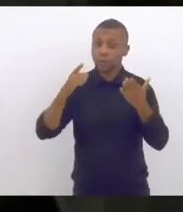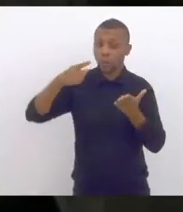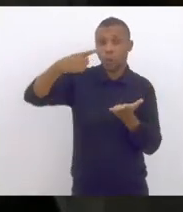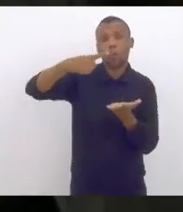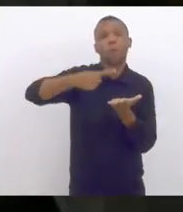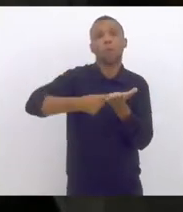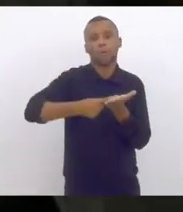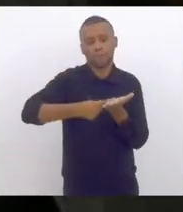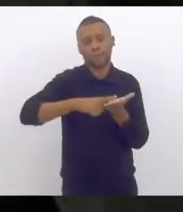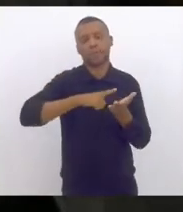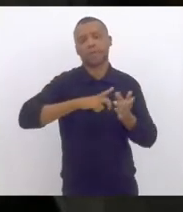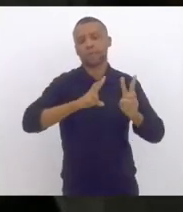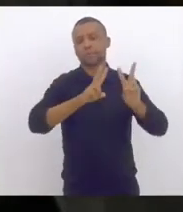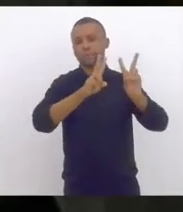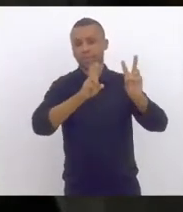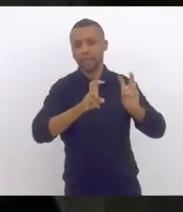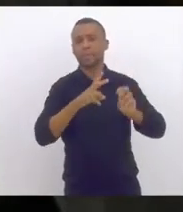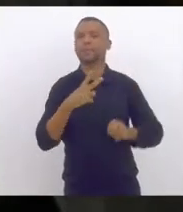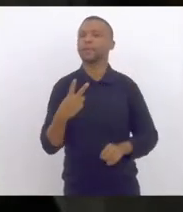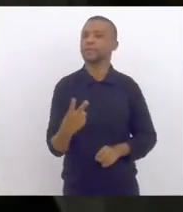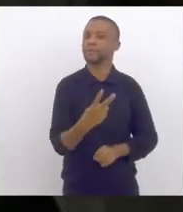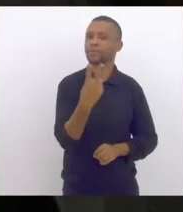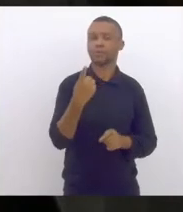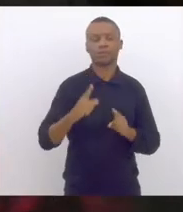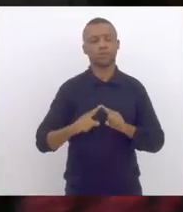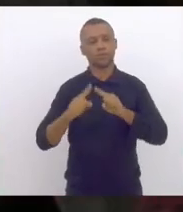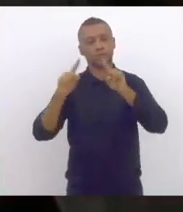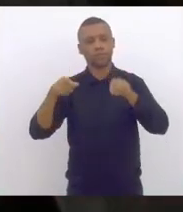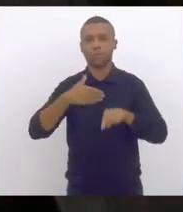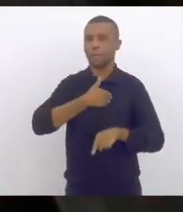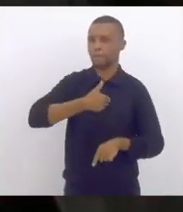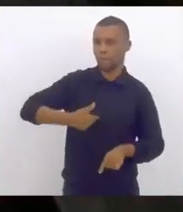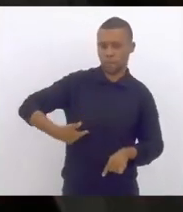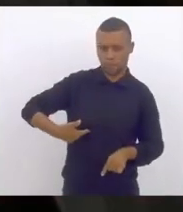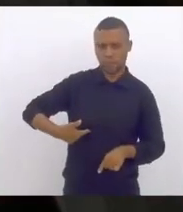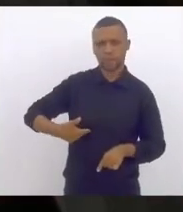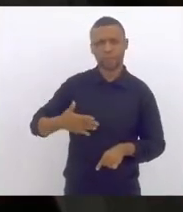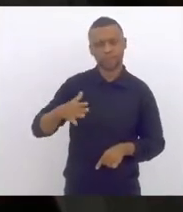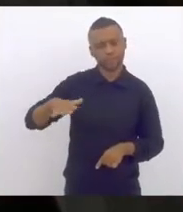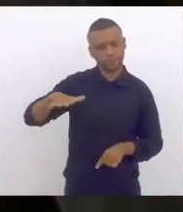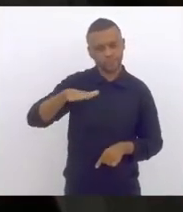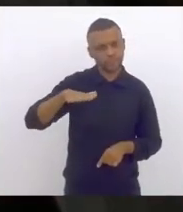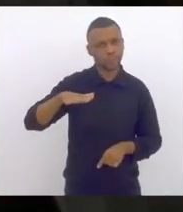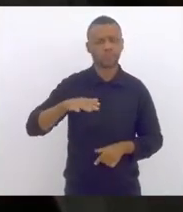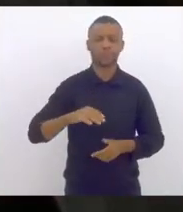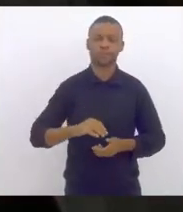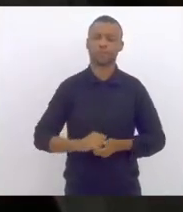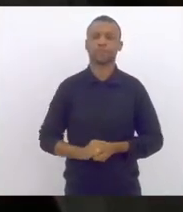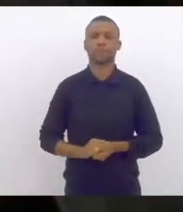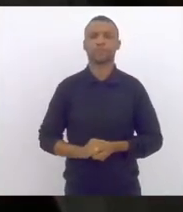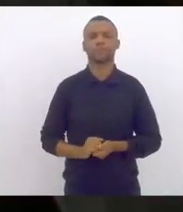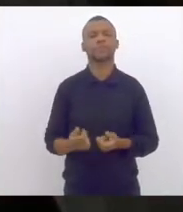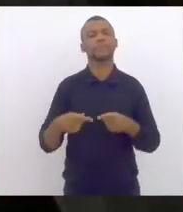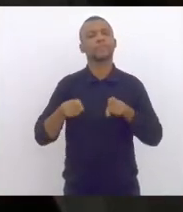compromisso com a pauta da valorização do servidor público, da servidora pública, do serviço público.